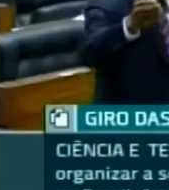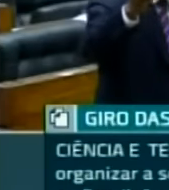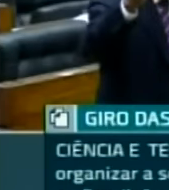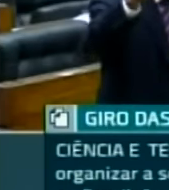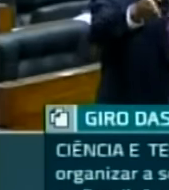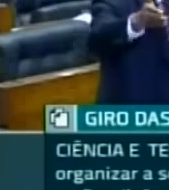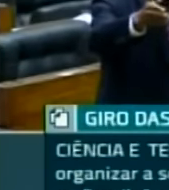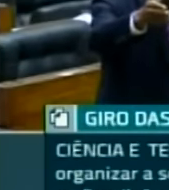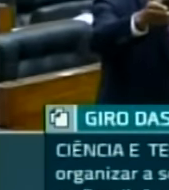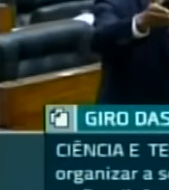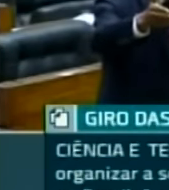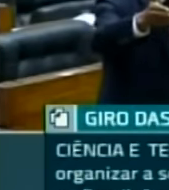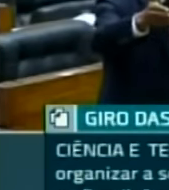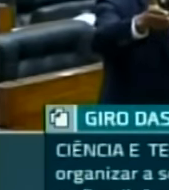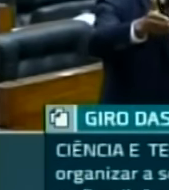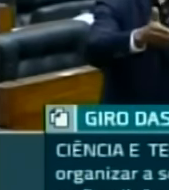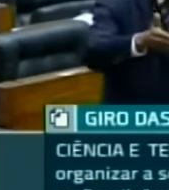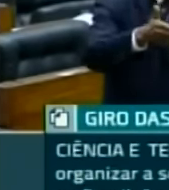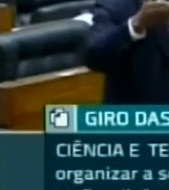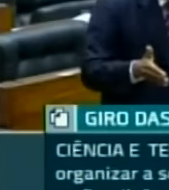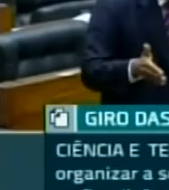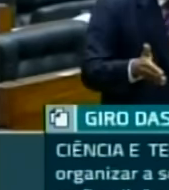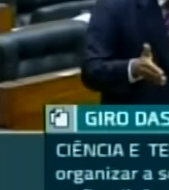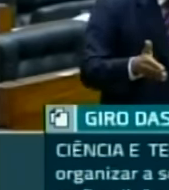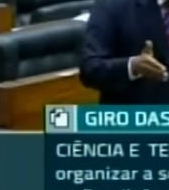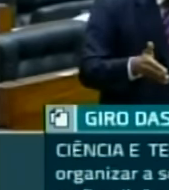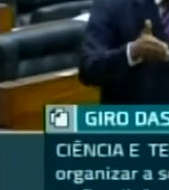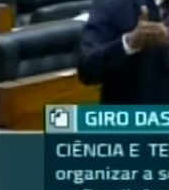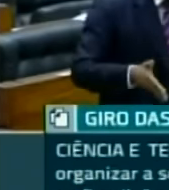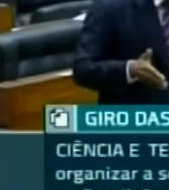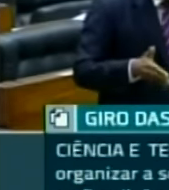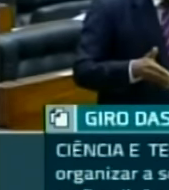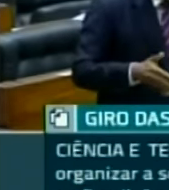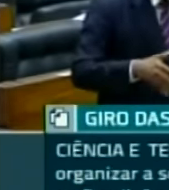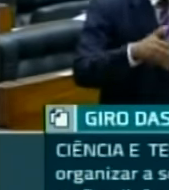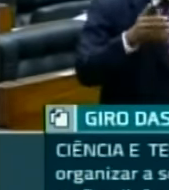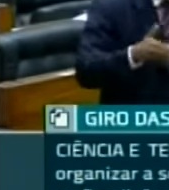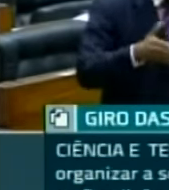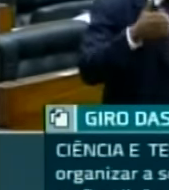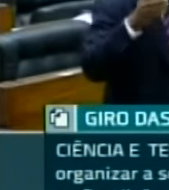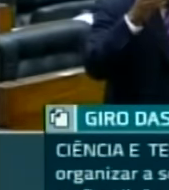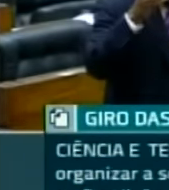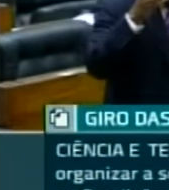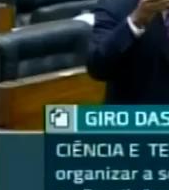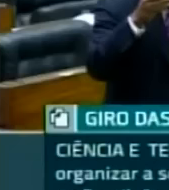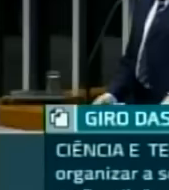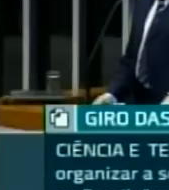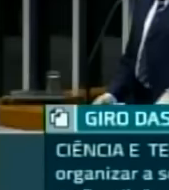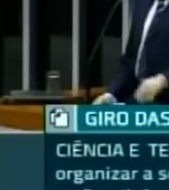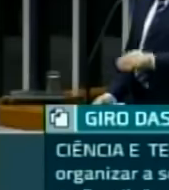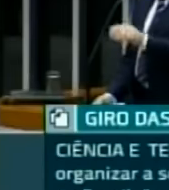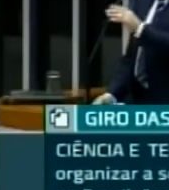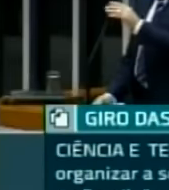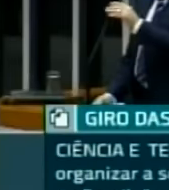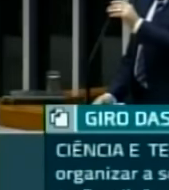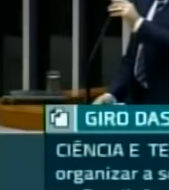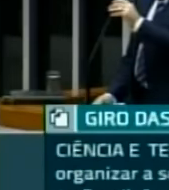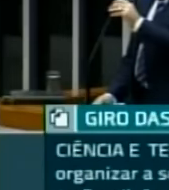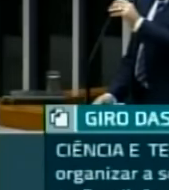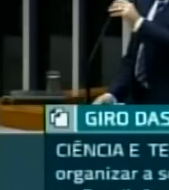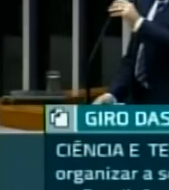queria agradecer a parte de Vossa Excelência, mas registrar que eu não concordo com os diversas